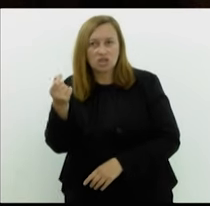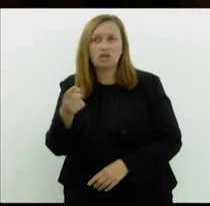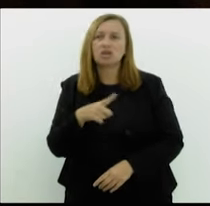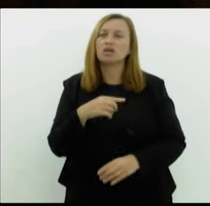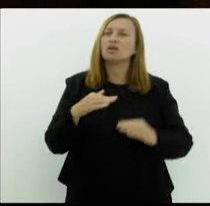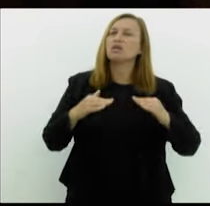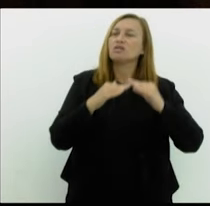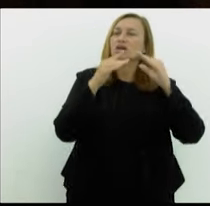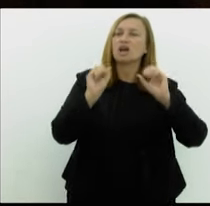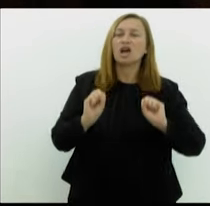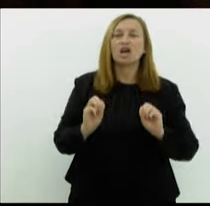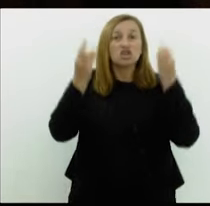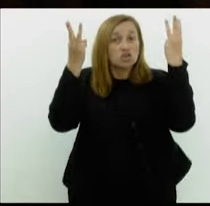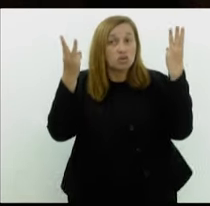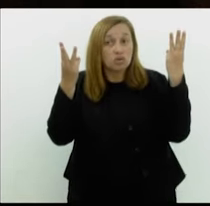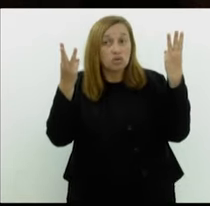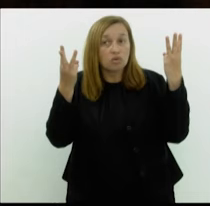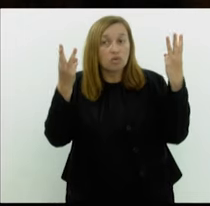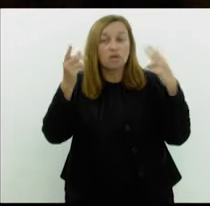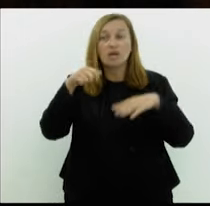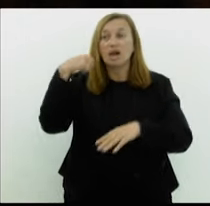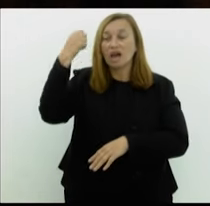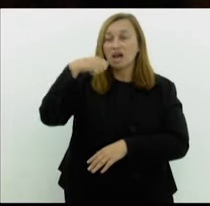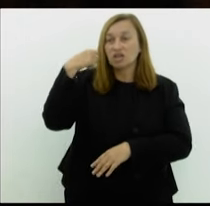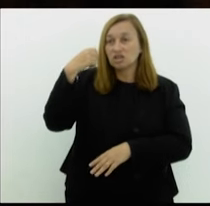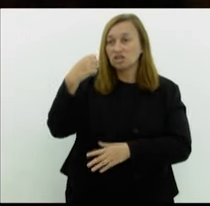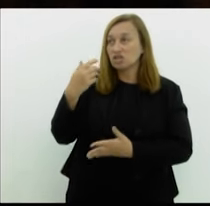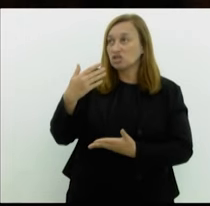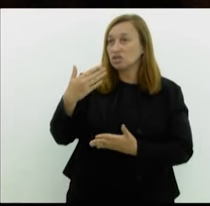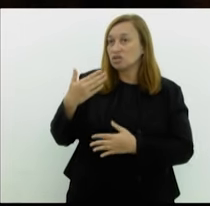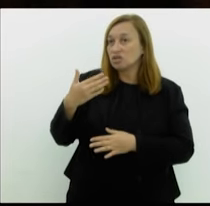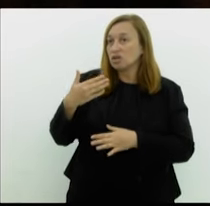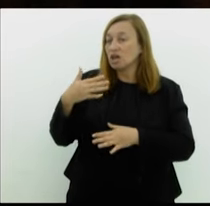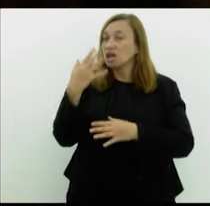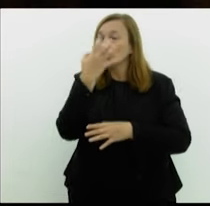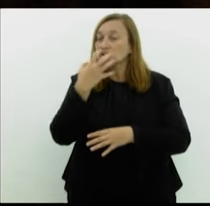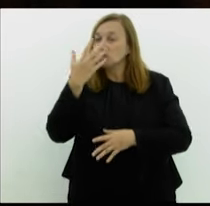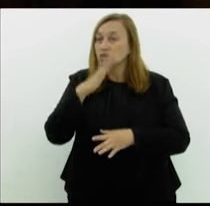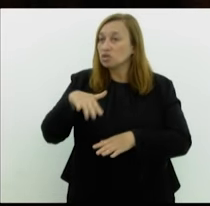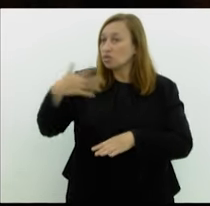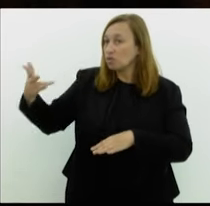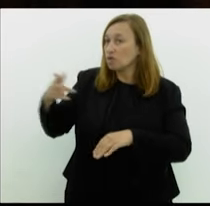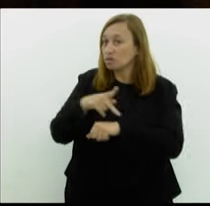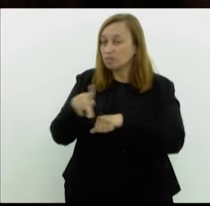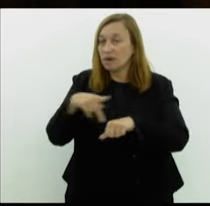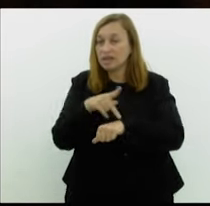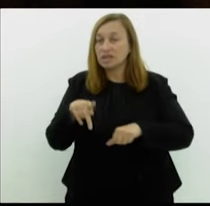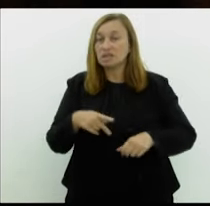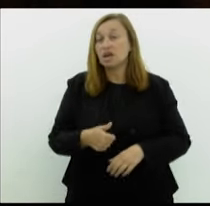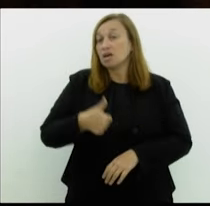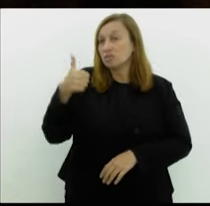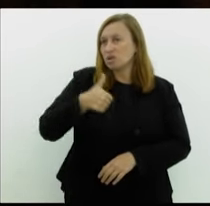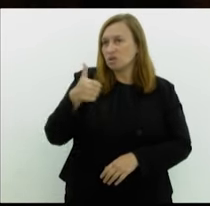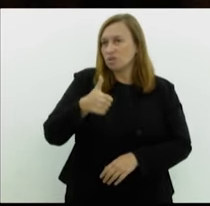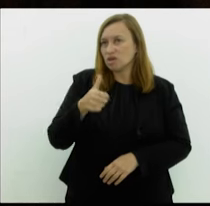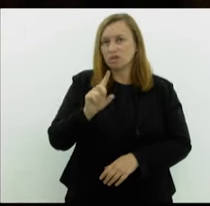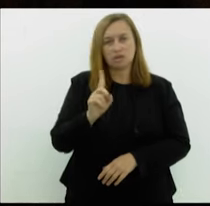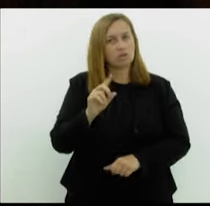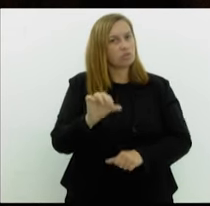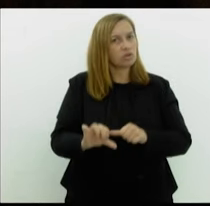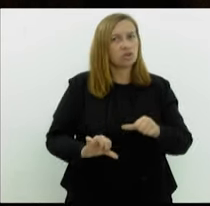favoráveis a shows de artistas internacionais no Rio de Janeiro, mas, em primeiro lugar, sem